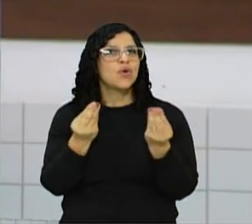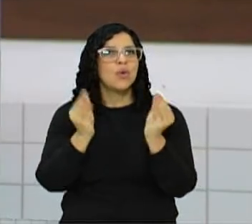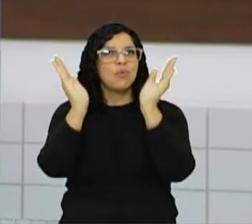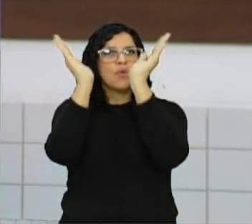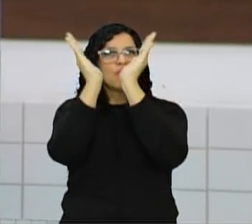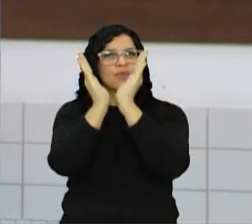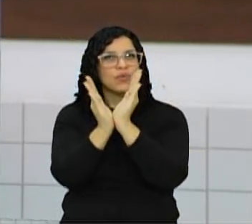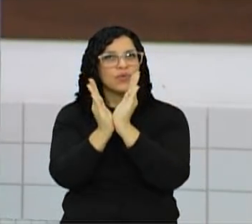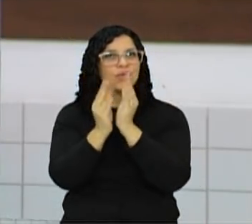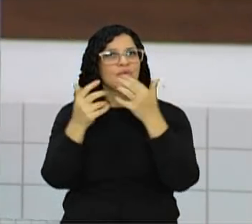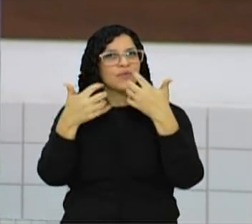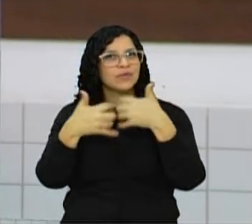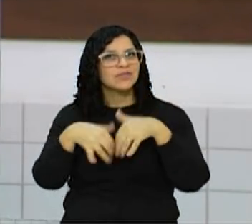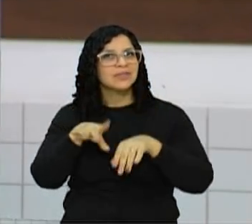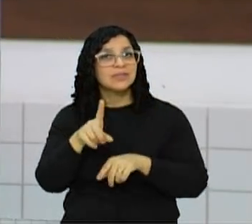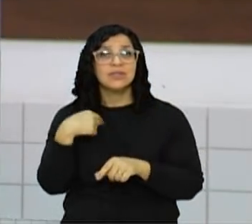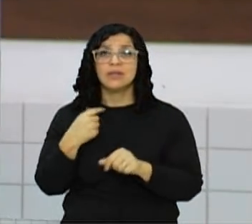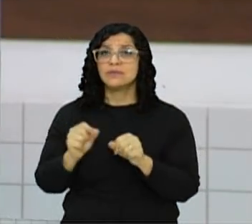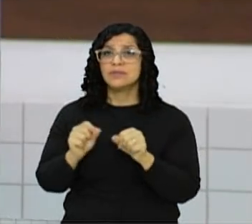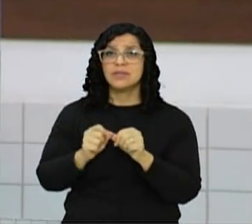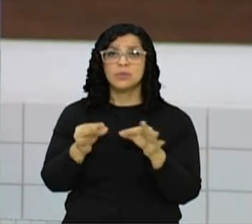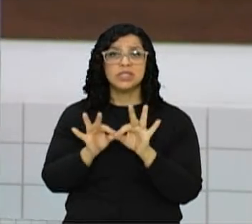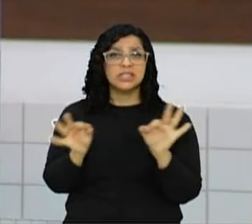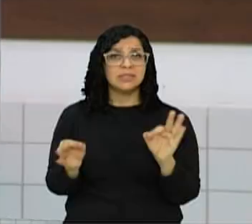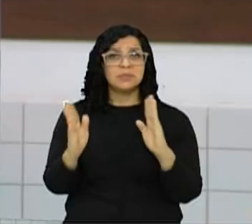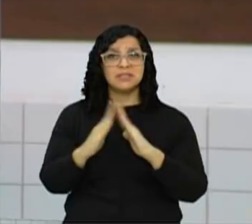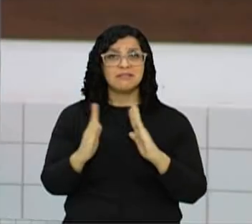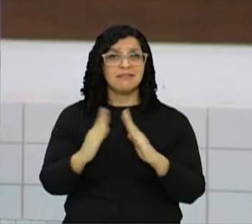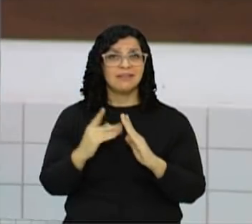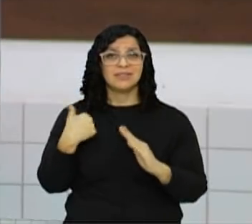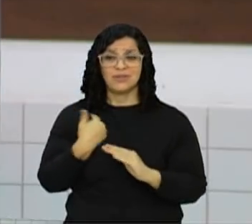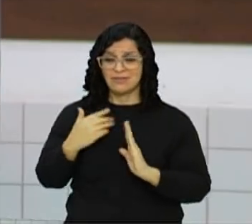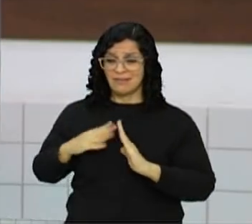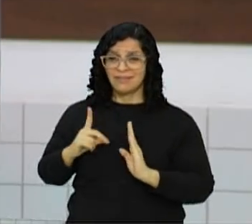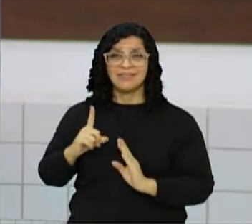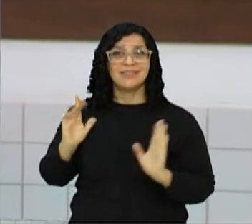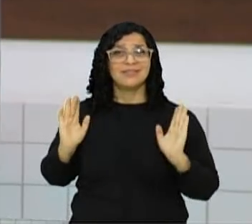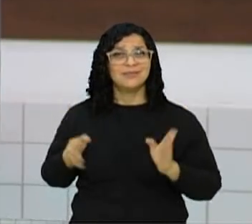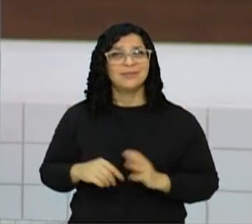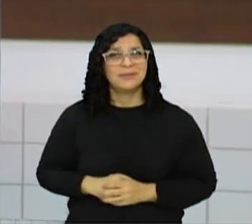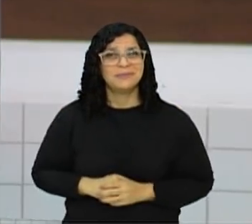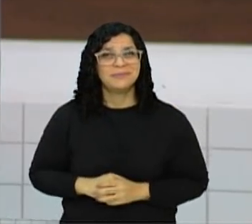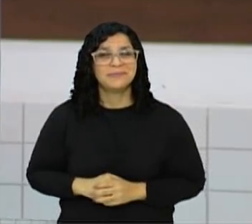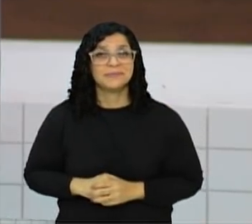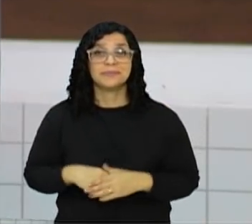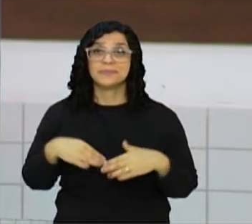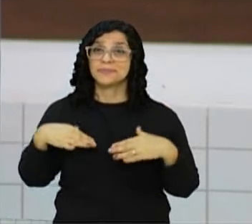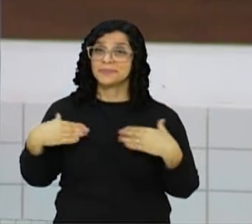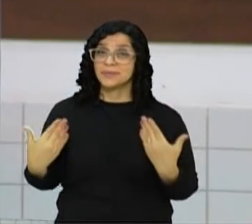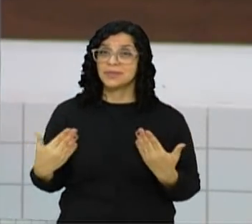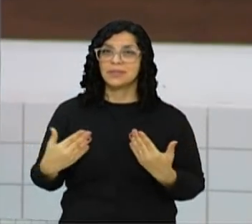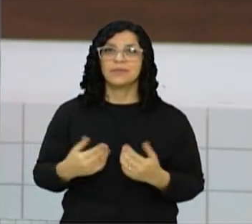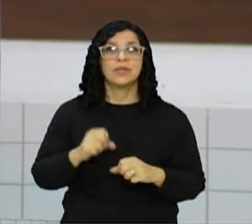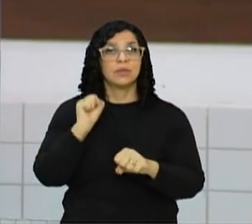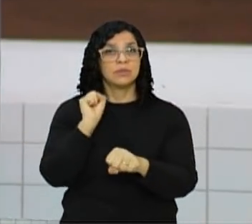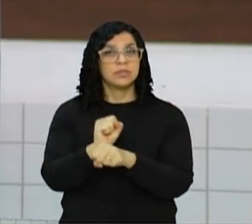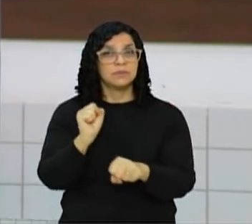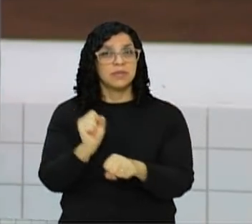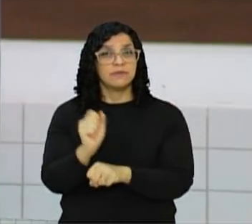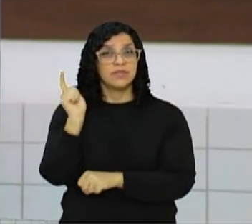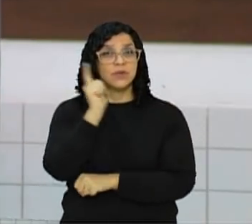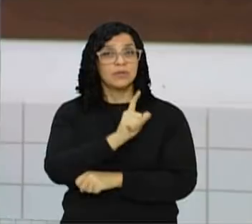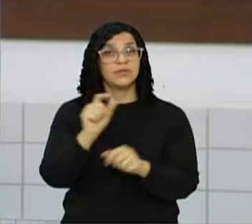filtro funciona? E a gente construiu com coisas simples que a gente tem na nossa casa. Bom, espero que você